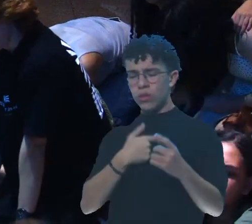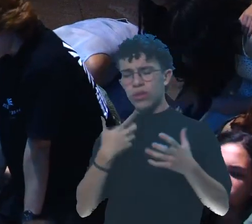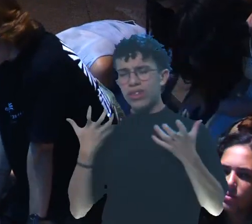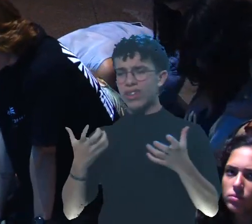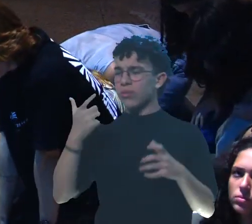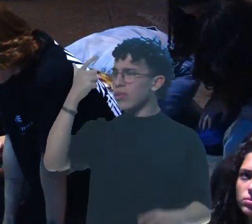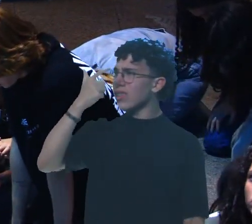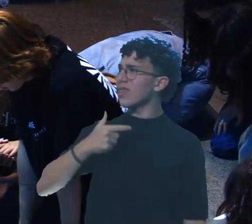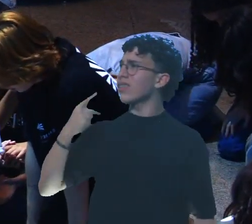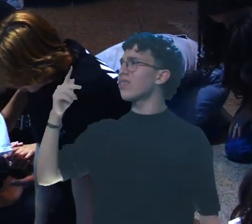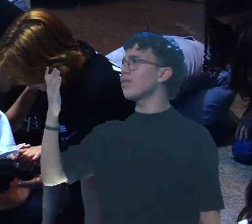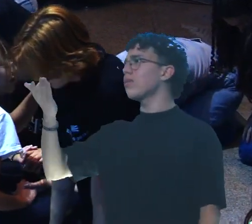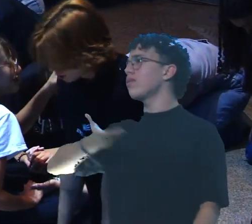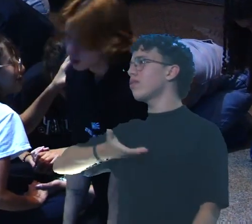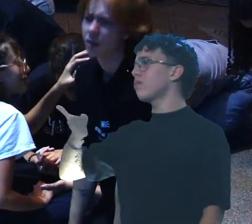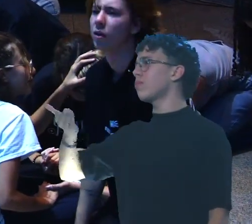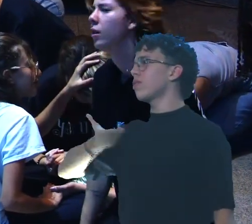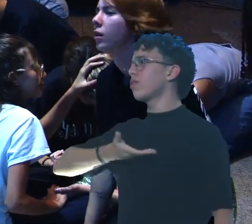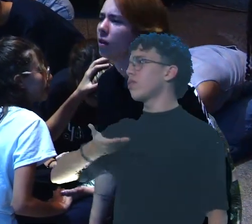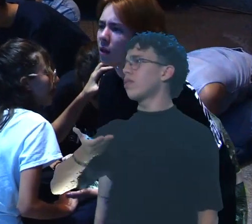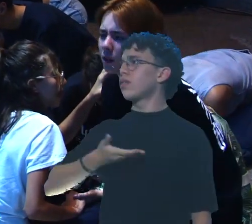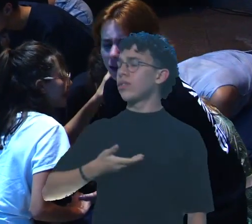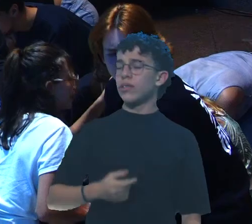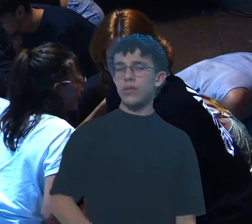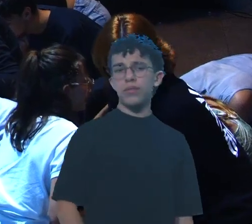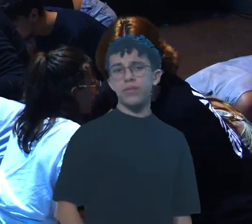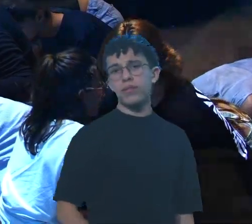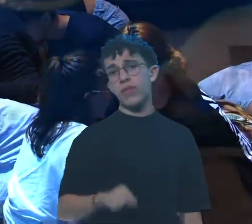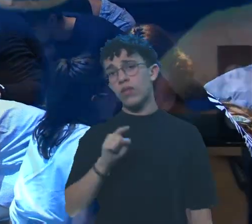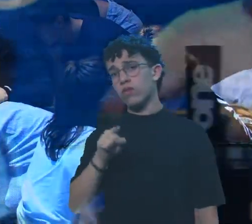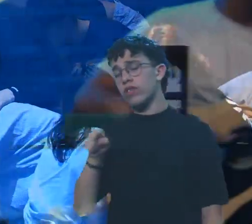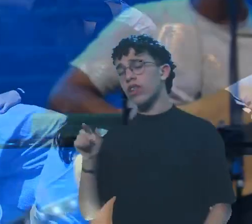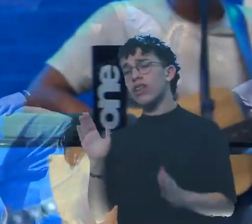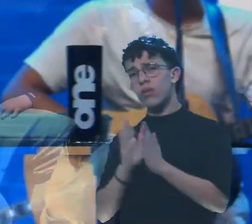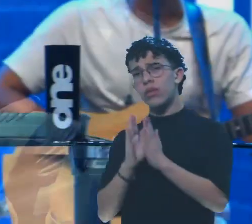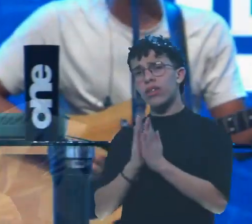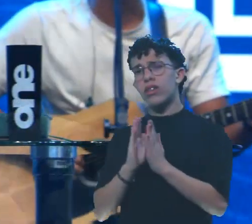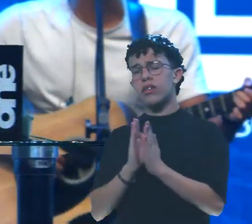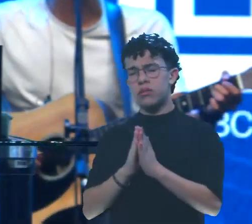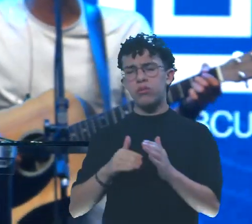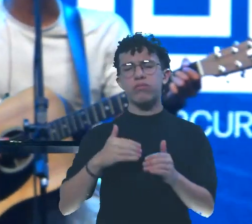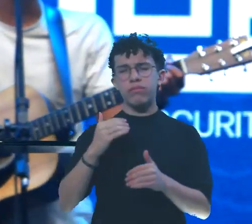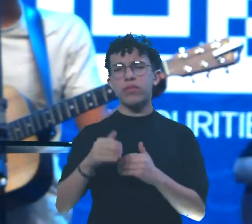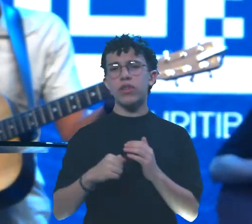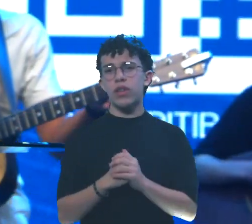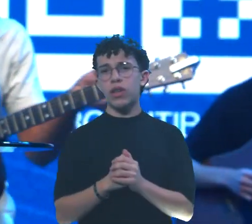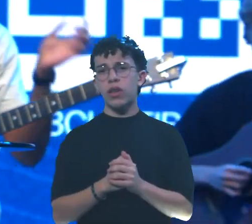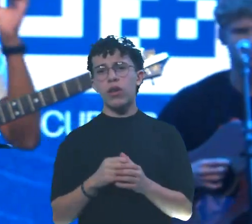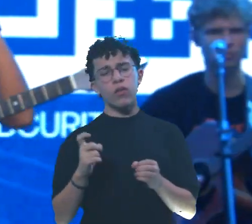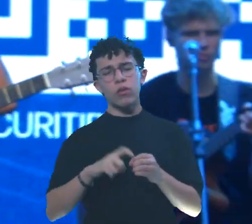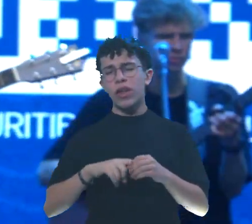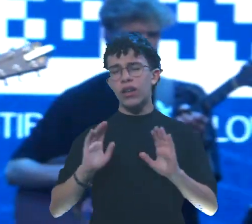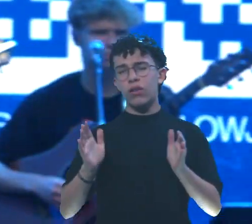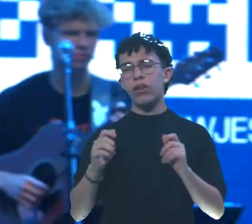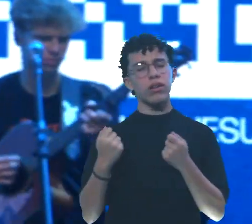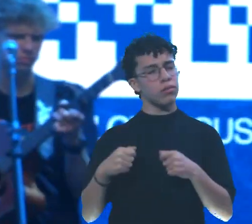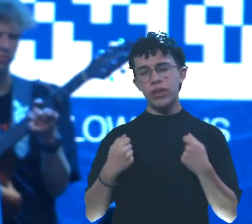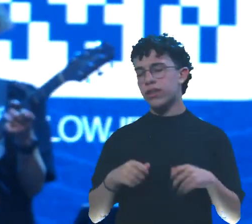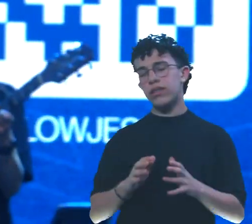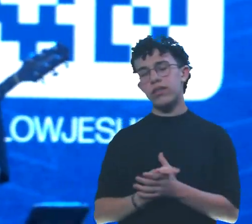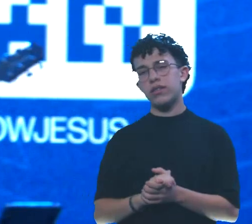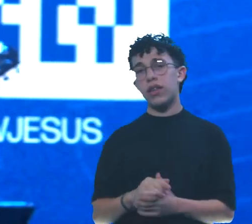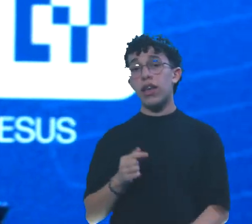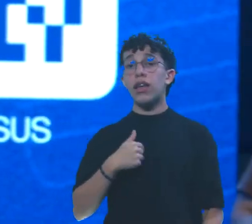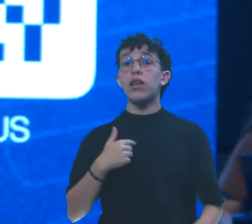em nome de Jesus. Você que está orando, continua aqui na frente, não precisa voltar para o seu lugar. Eu queria